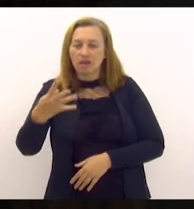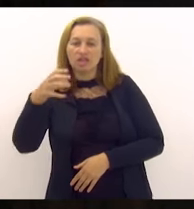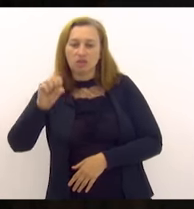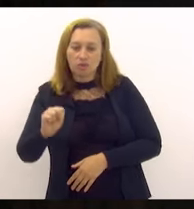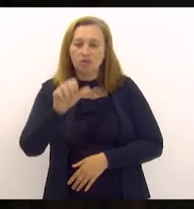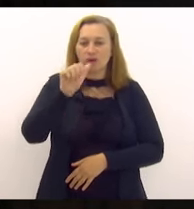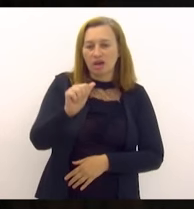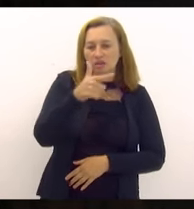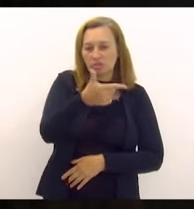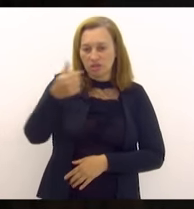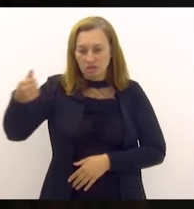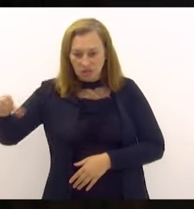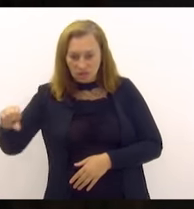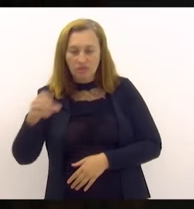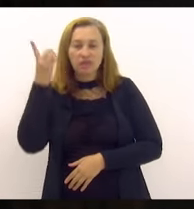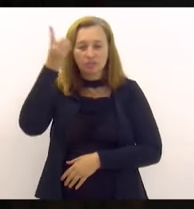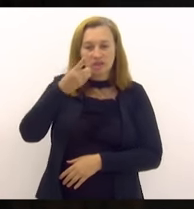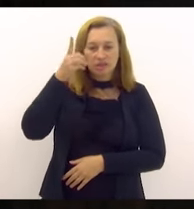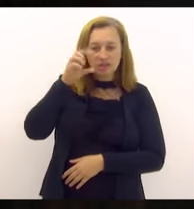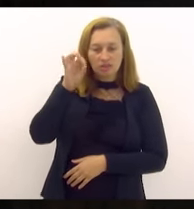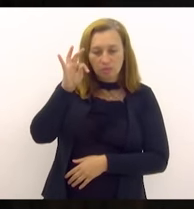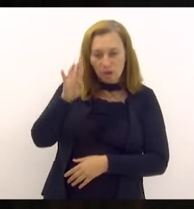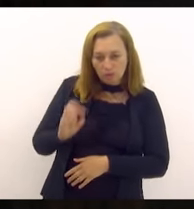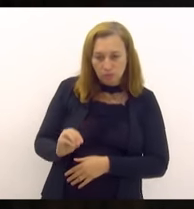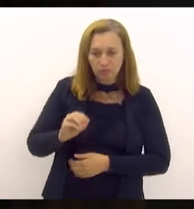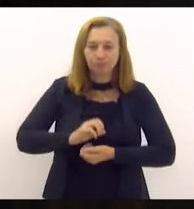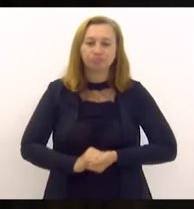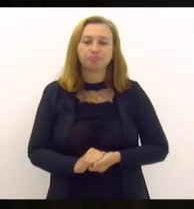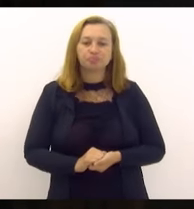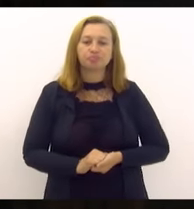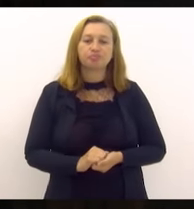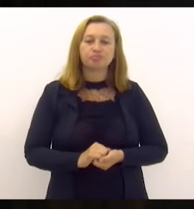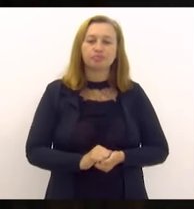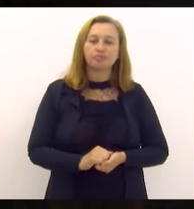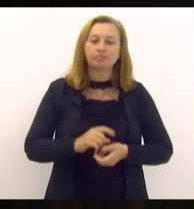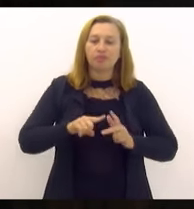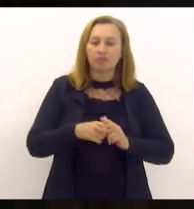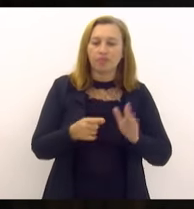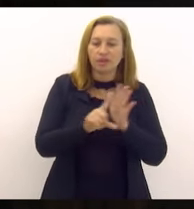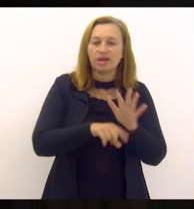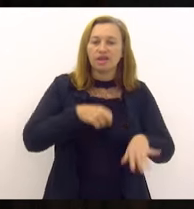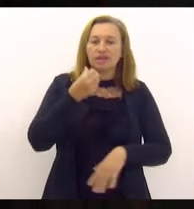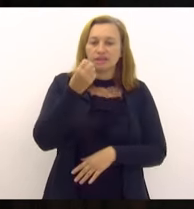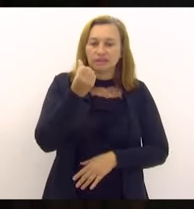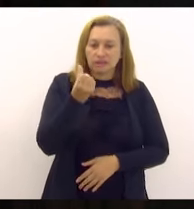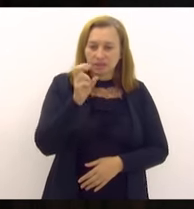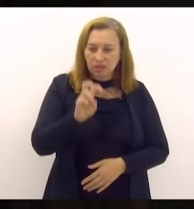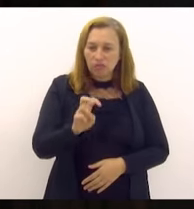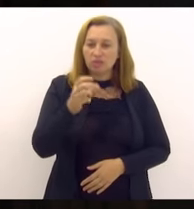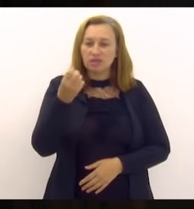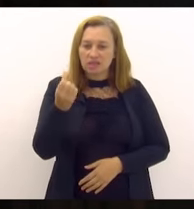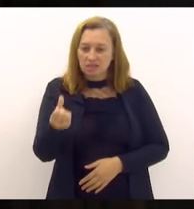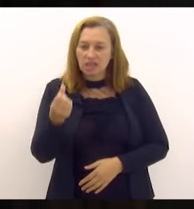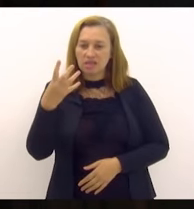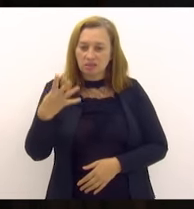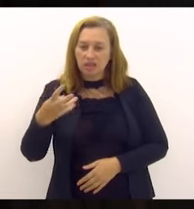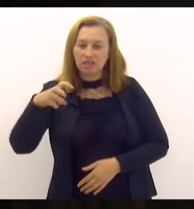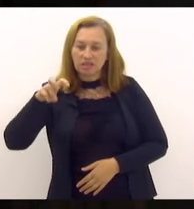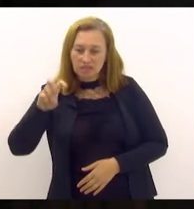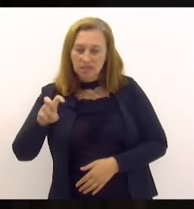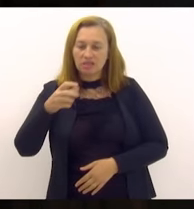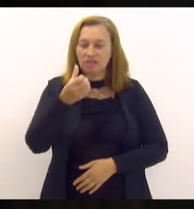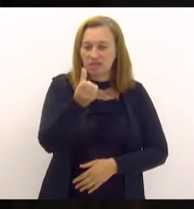1248-A de 2019, de autoria do deputado doutor Deodalto, que altera a lei número 5.645 de 6 de janeiro de